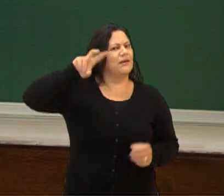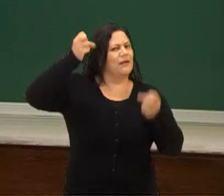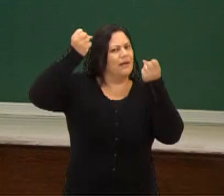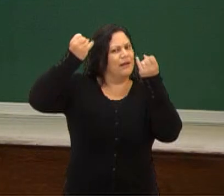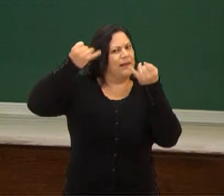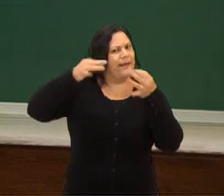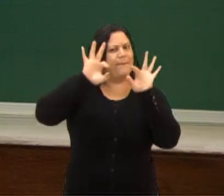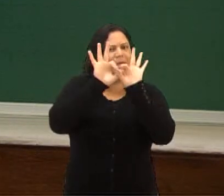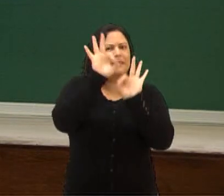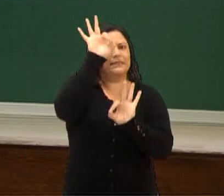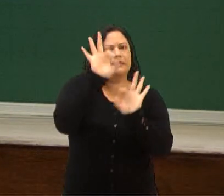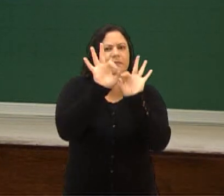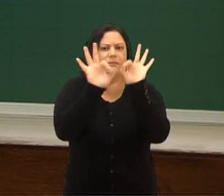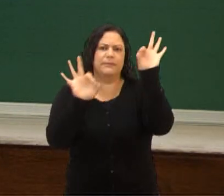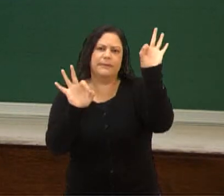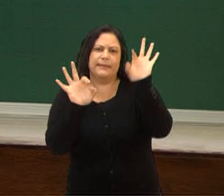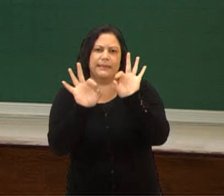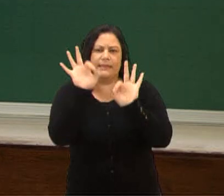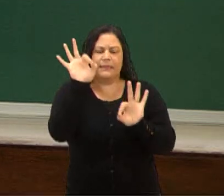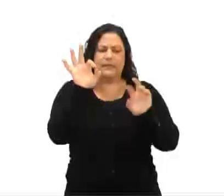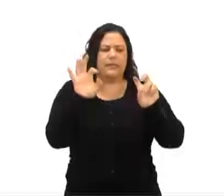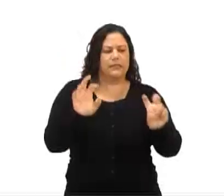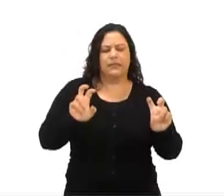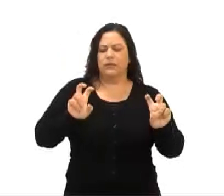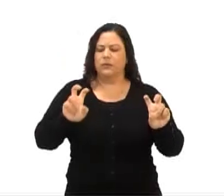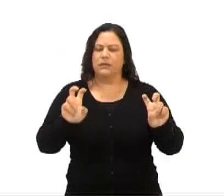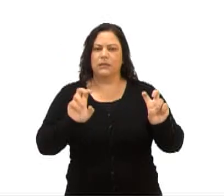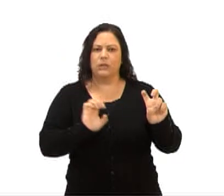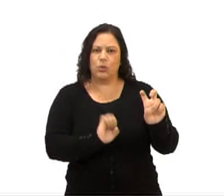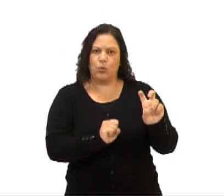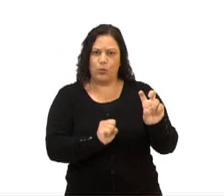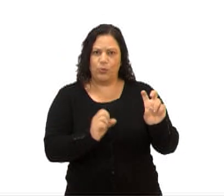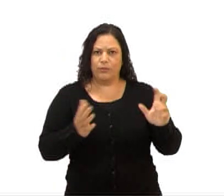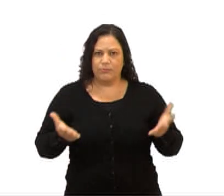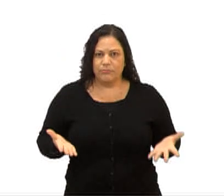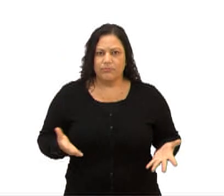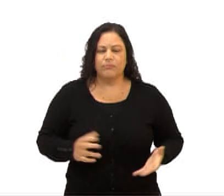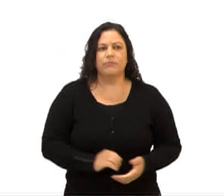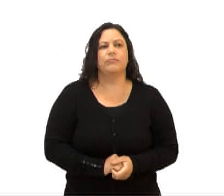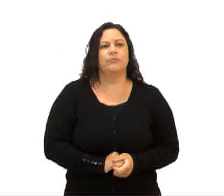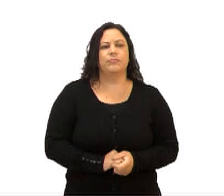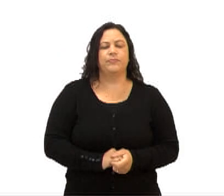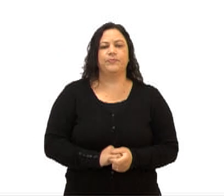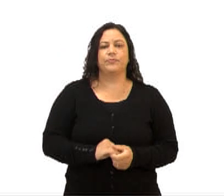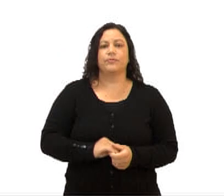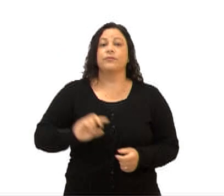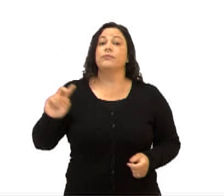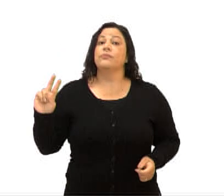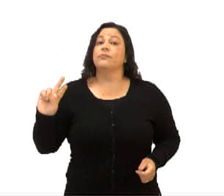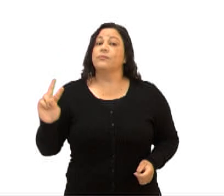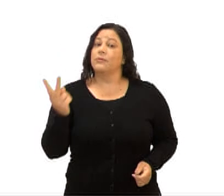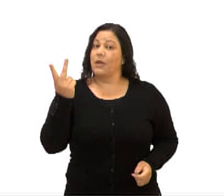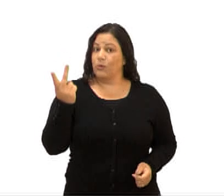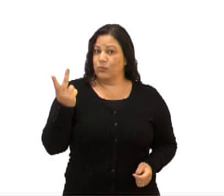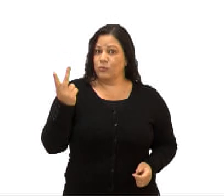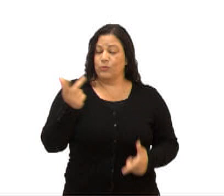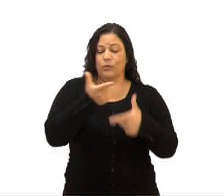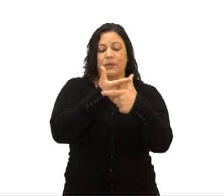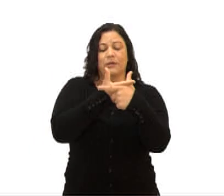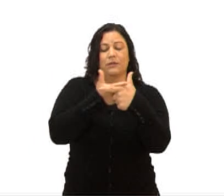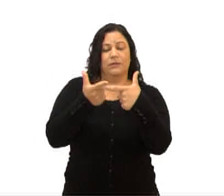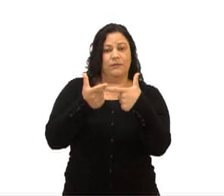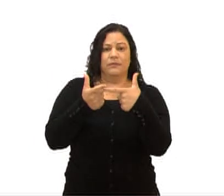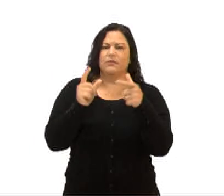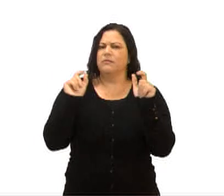medidas dele, 5, 5 e 8? A altura dele divide, a altura dessa base é dividido em